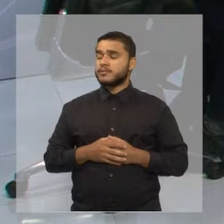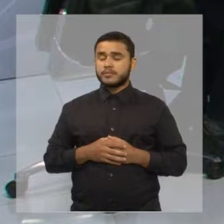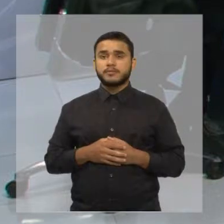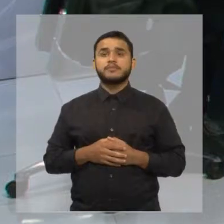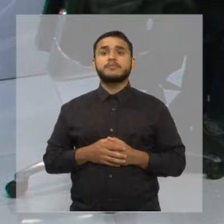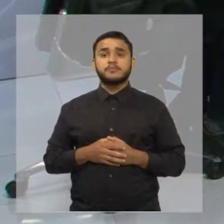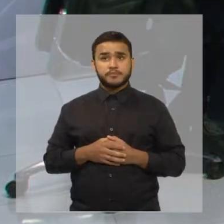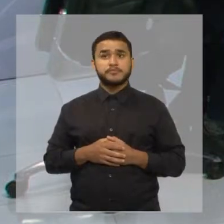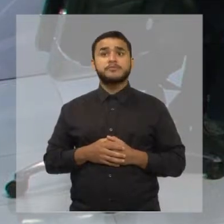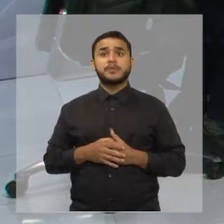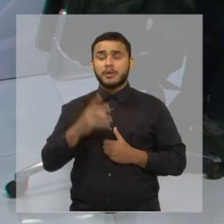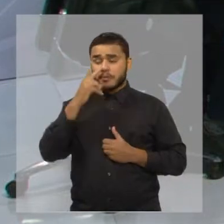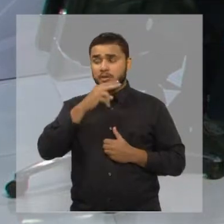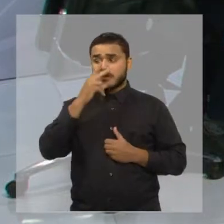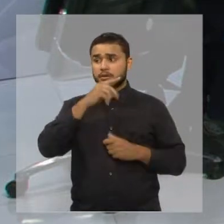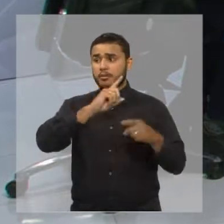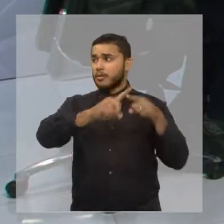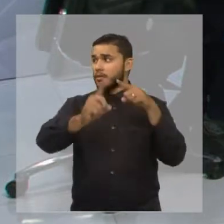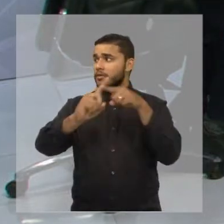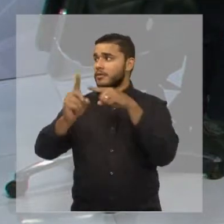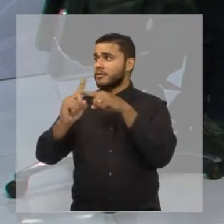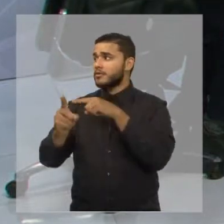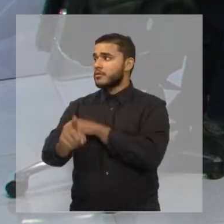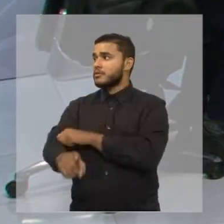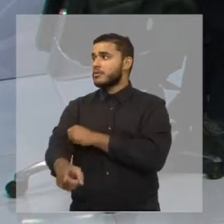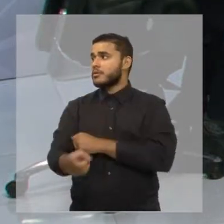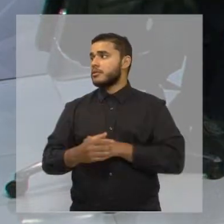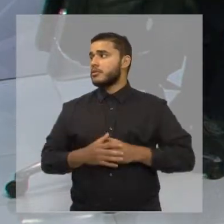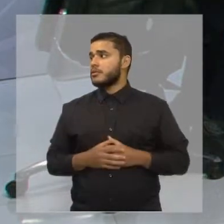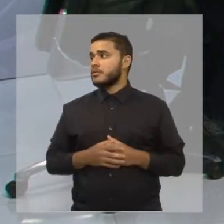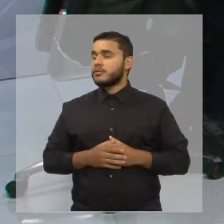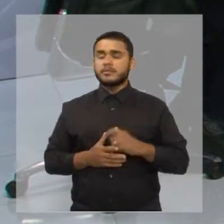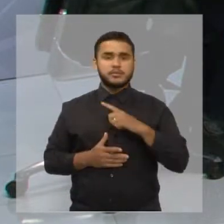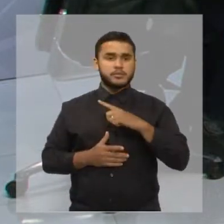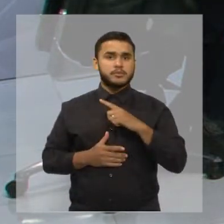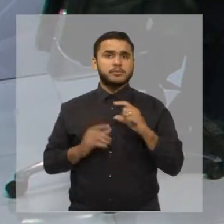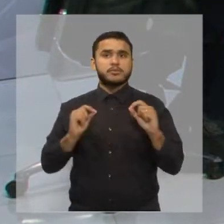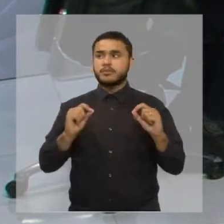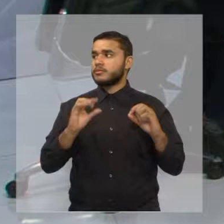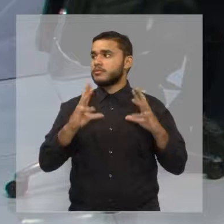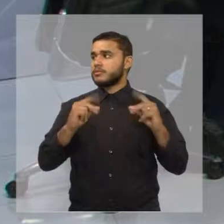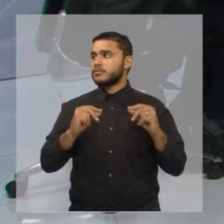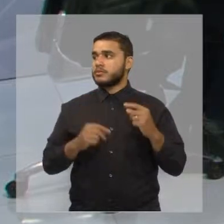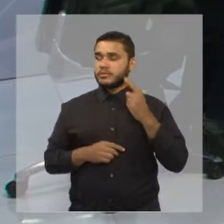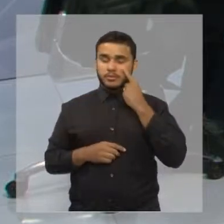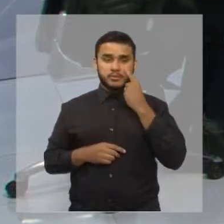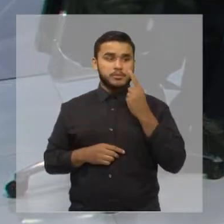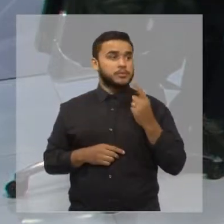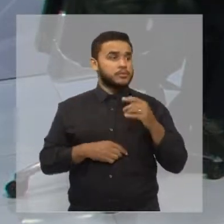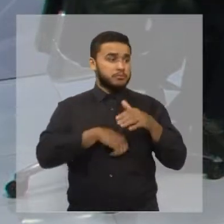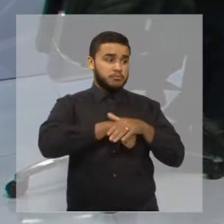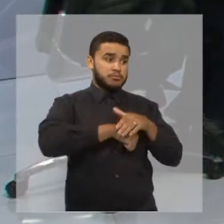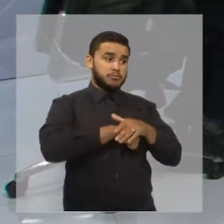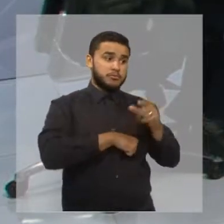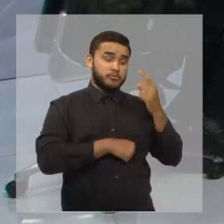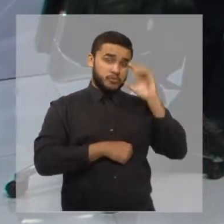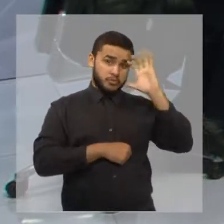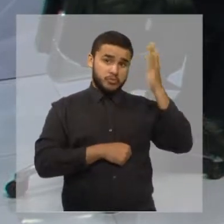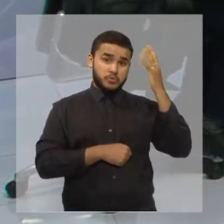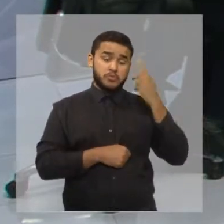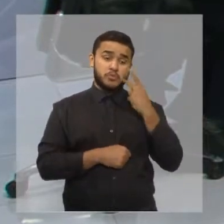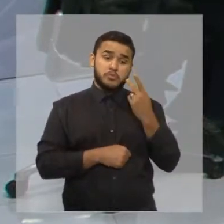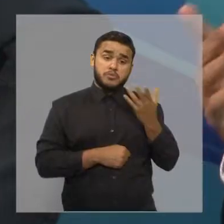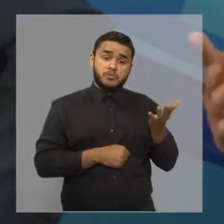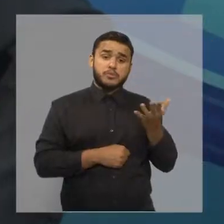até censurá-lo por ele ter... Não em campanha não, que na campanha ele foi esfaqueado pela esquerda. Ele ainda continua... Bom, aí é uma acusação sua. Não, o rapaz